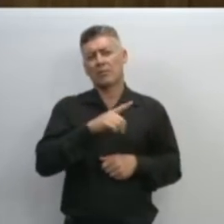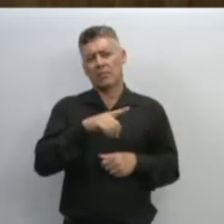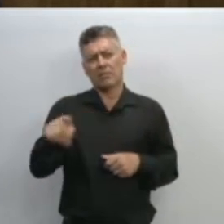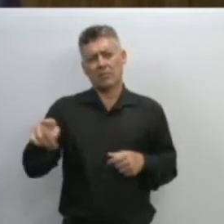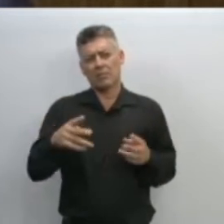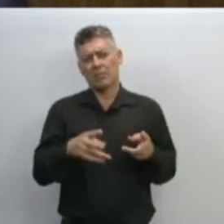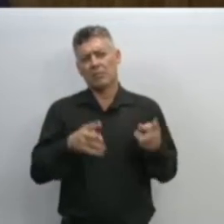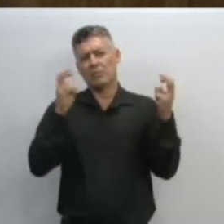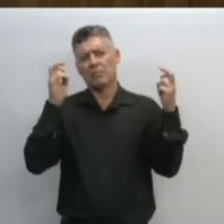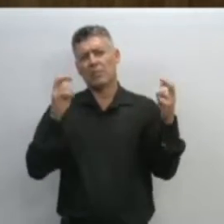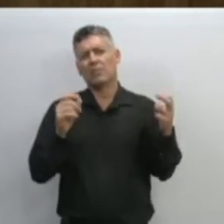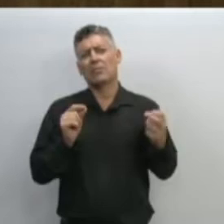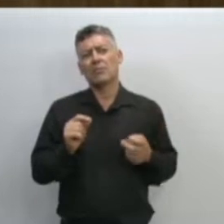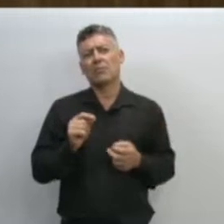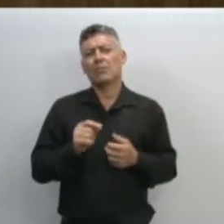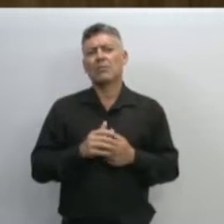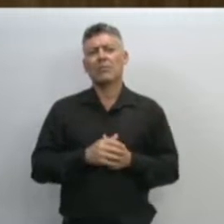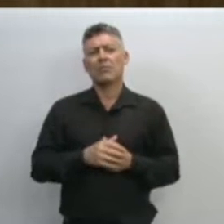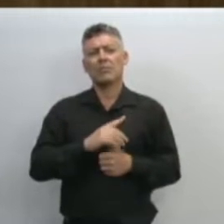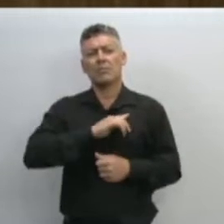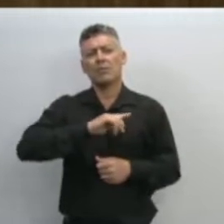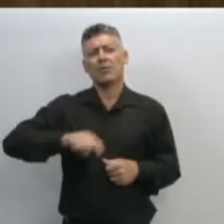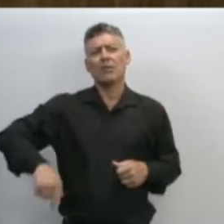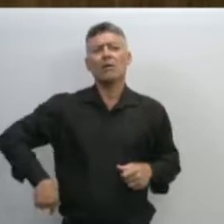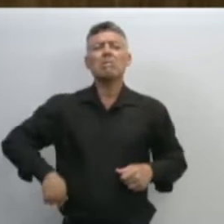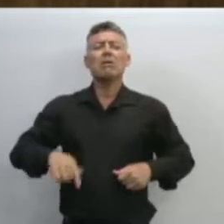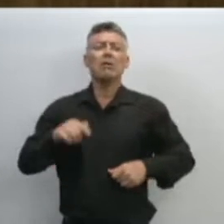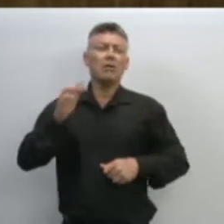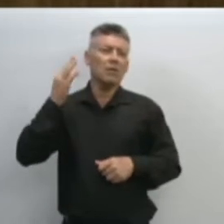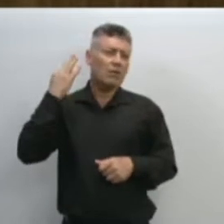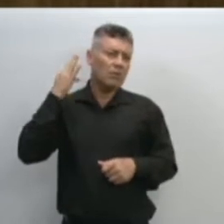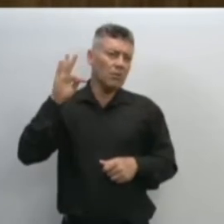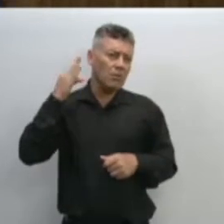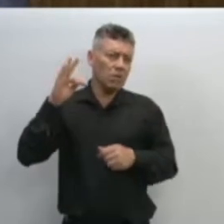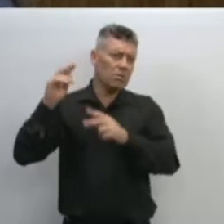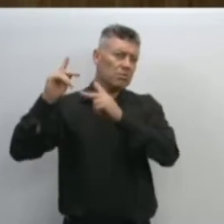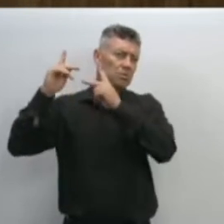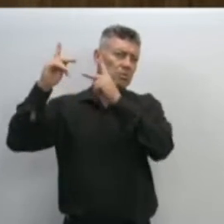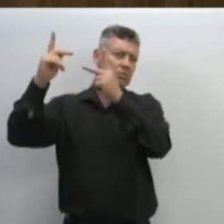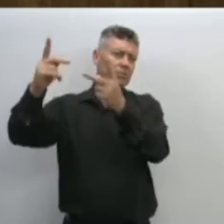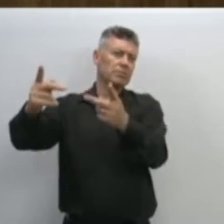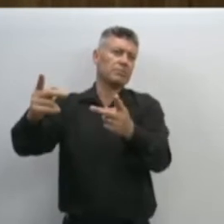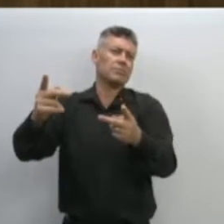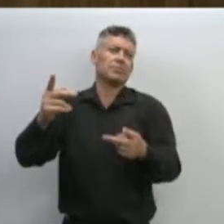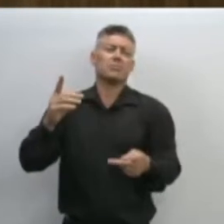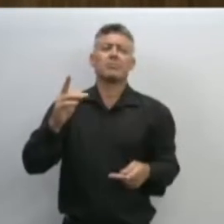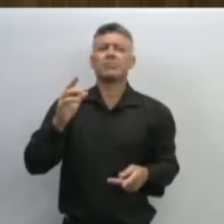ciência. Enquanto a governadora Fátima está visitando nesse momento Tutancâmon,